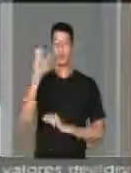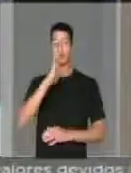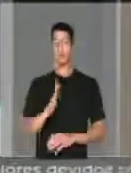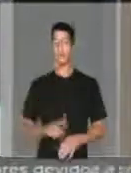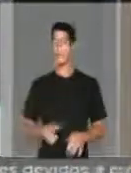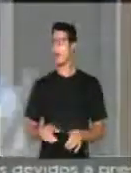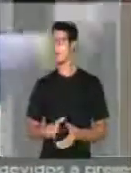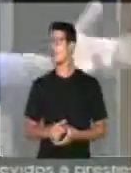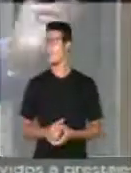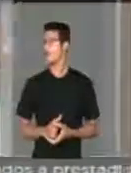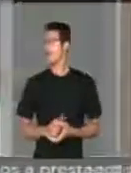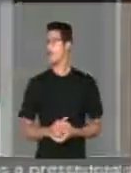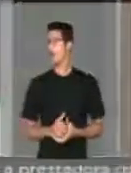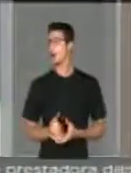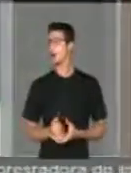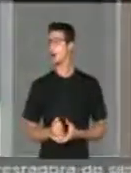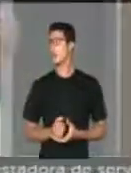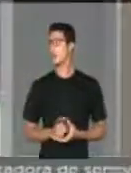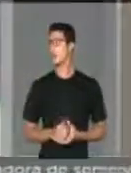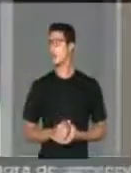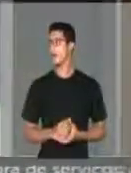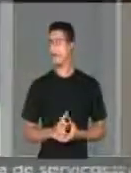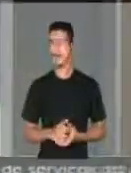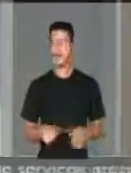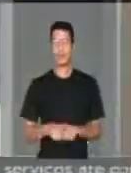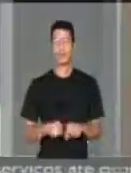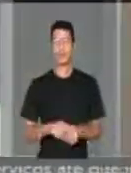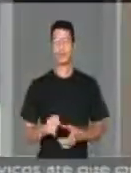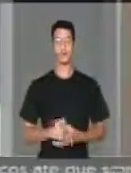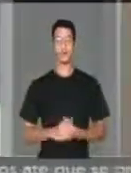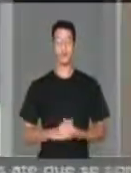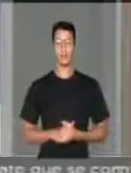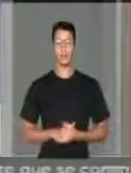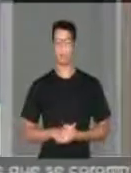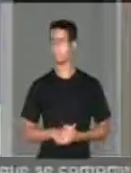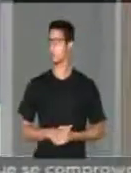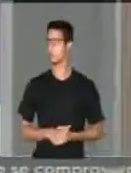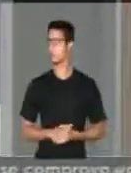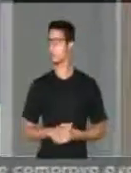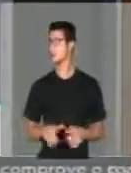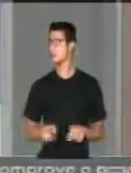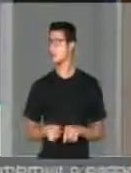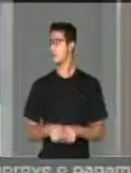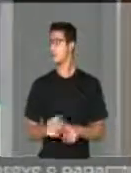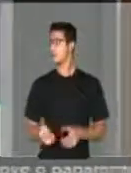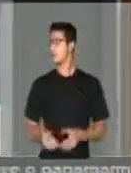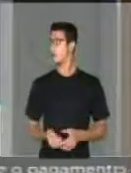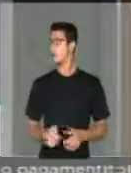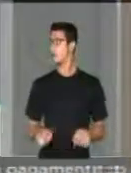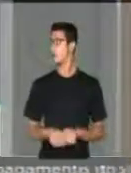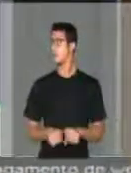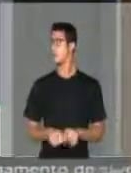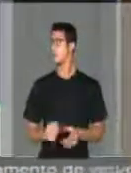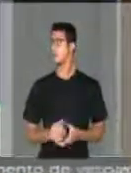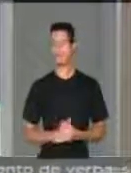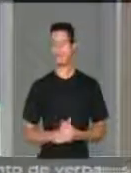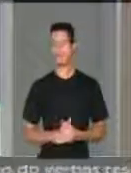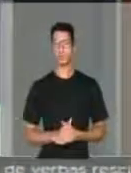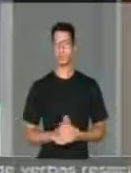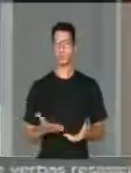República. Um governo que é ilegítimo e, além disso, envolvido. Não somos nós que estamos